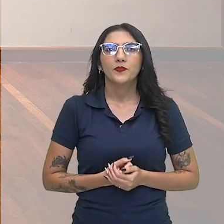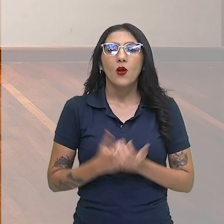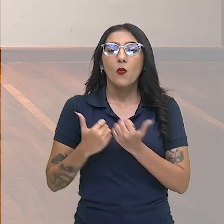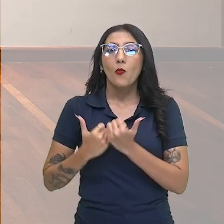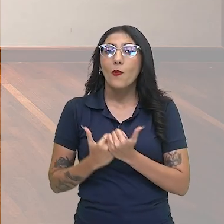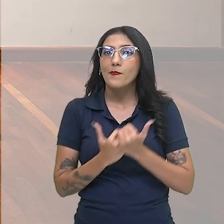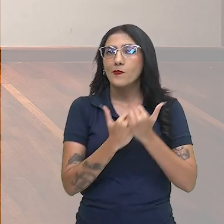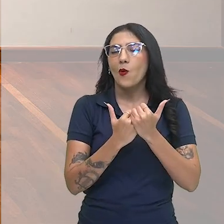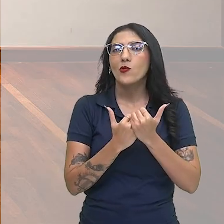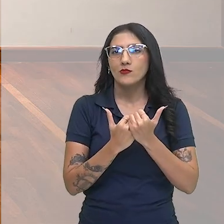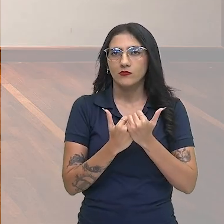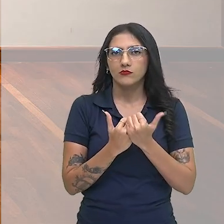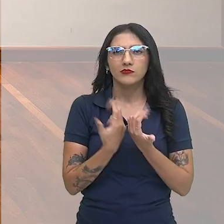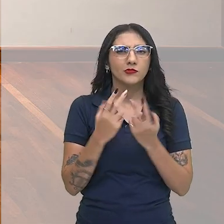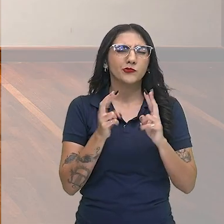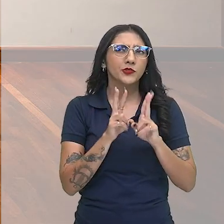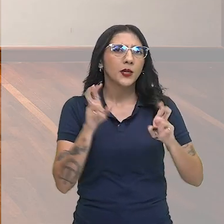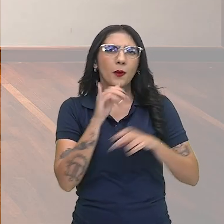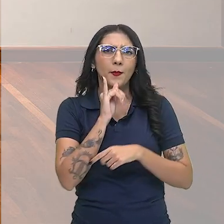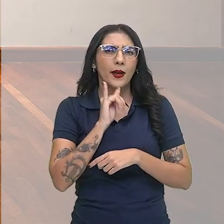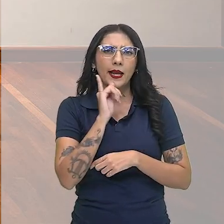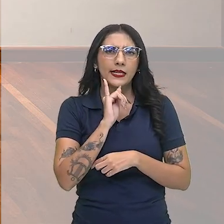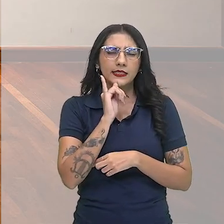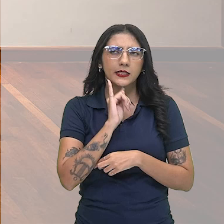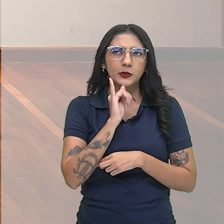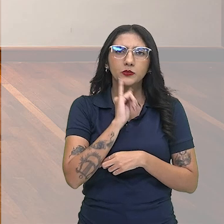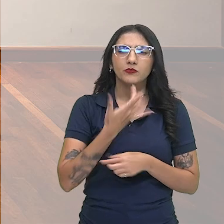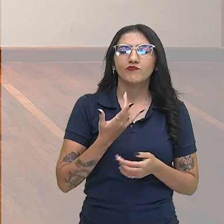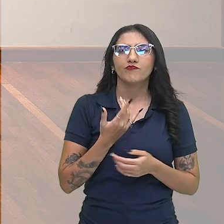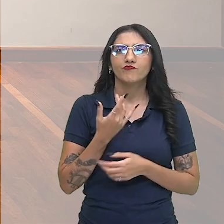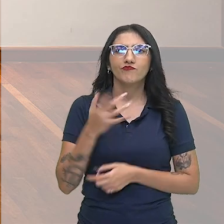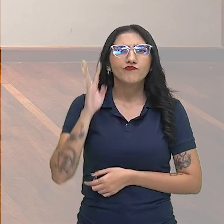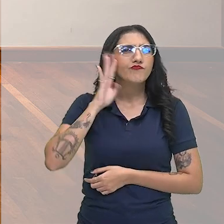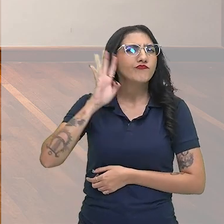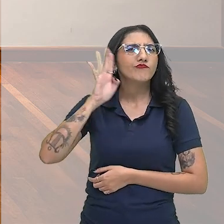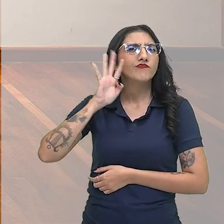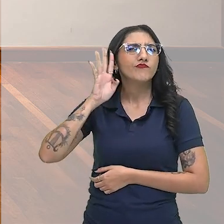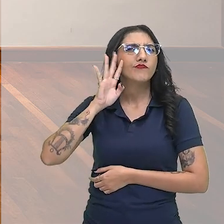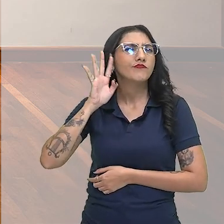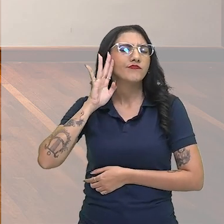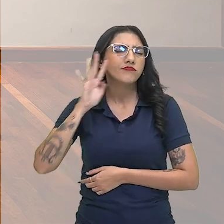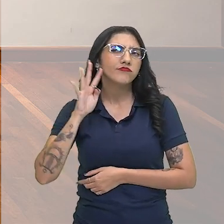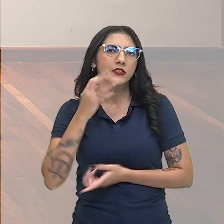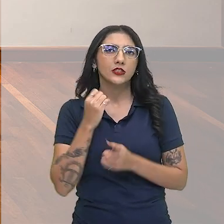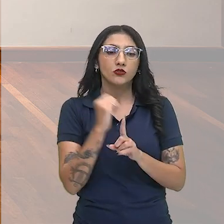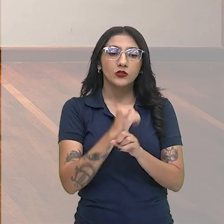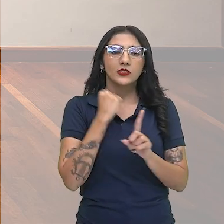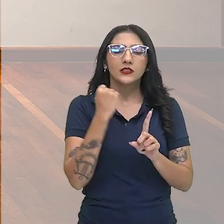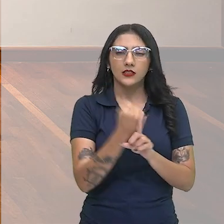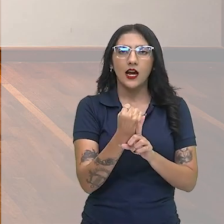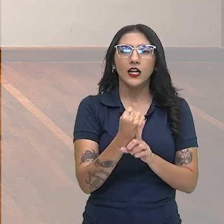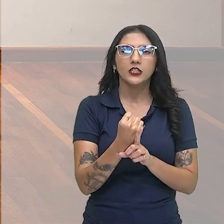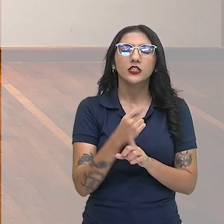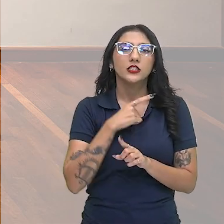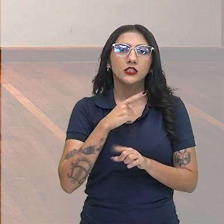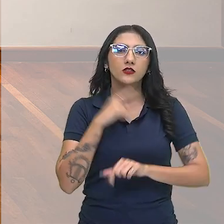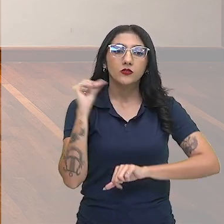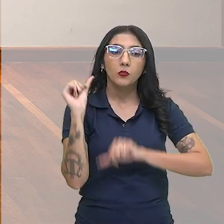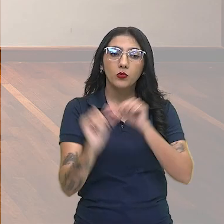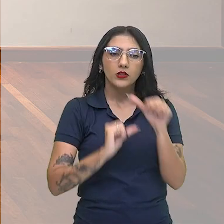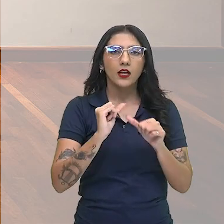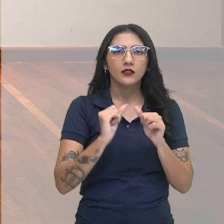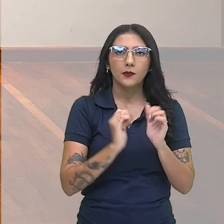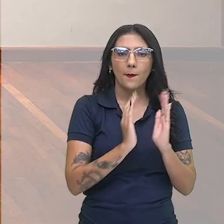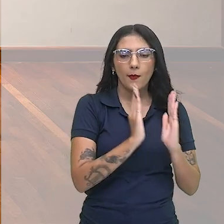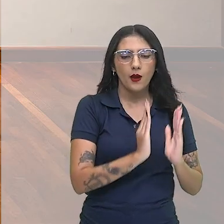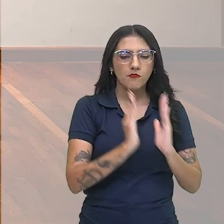3 estados. A sociedade, assim como o pensamento humano, a sociedade também, ela passou por esses 3 estágios, por esses 3